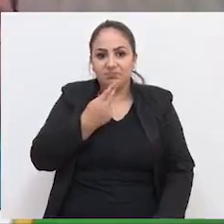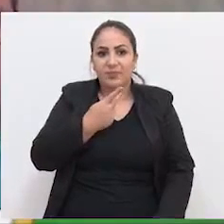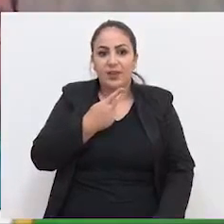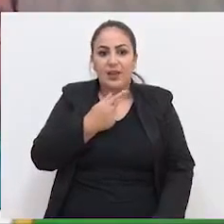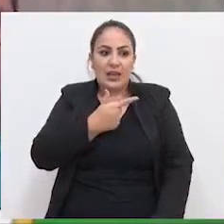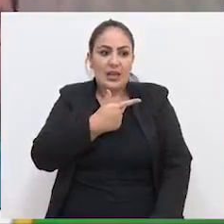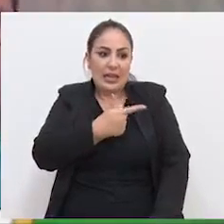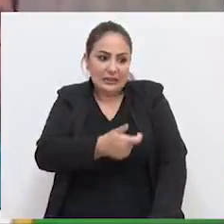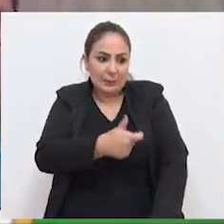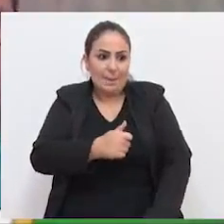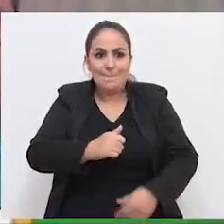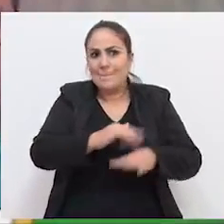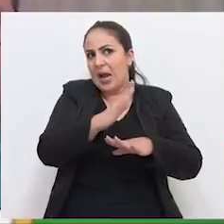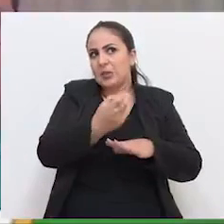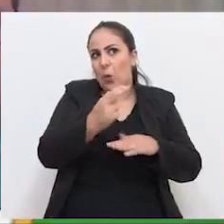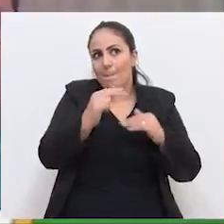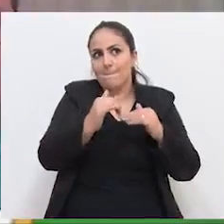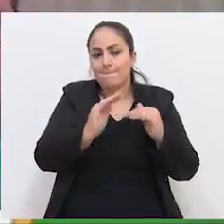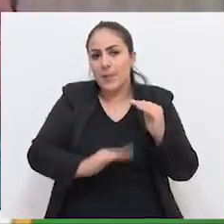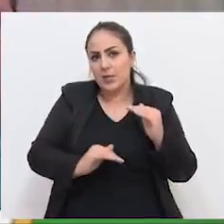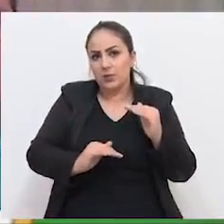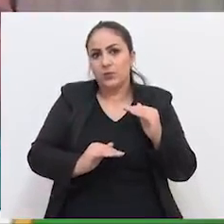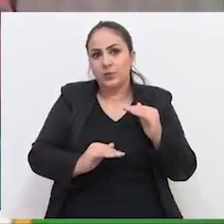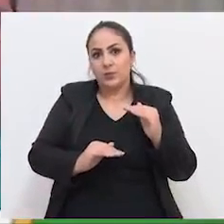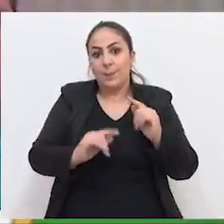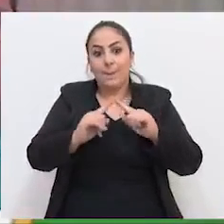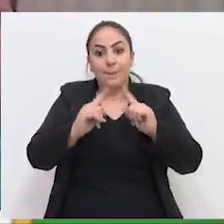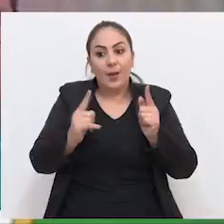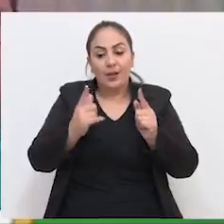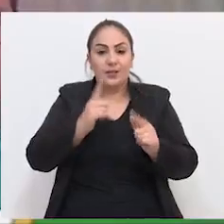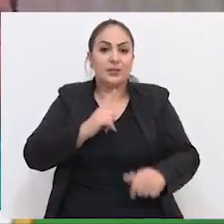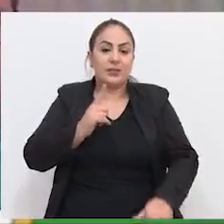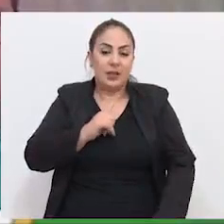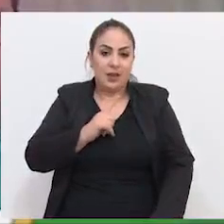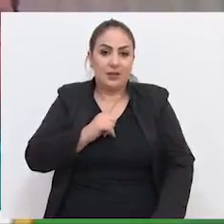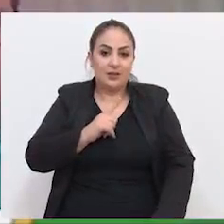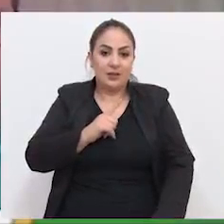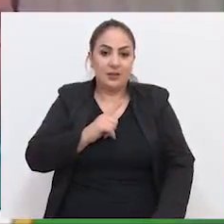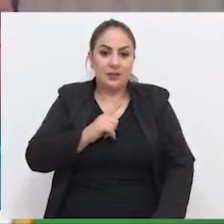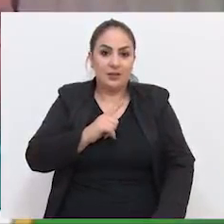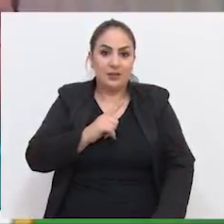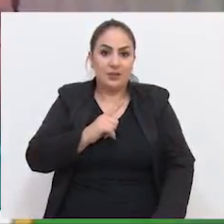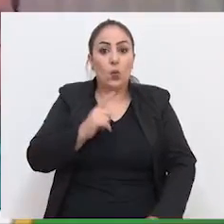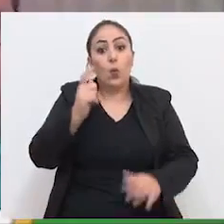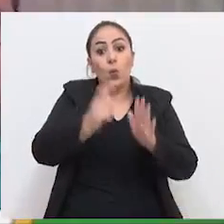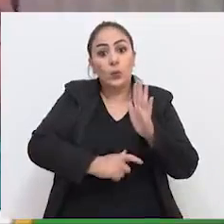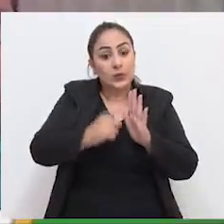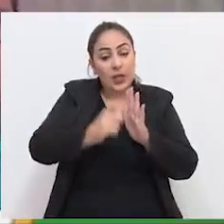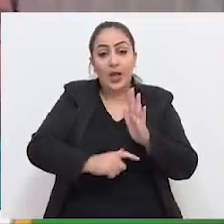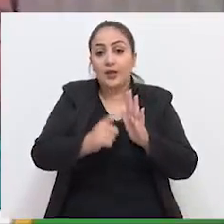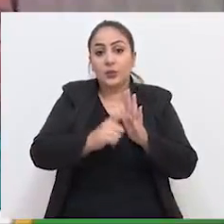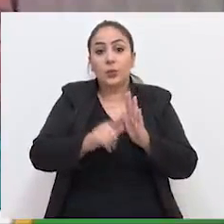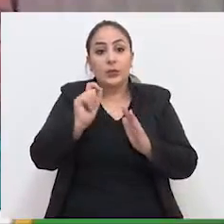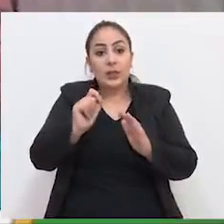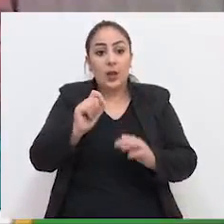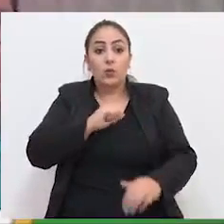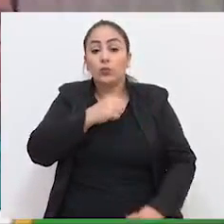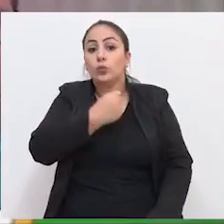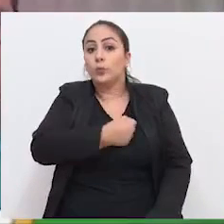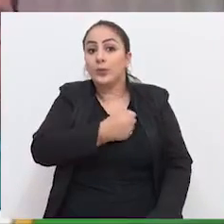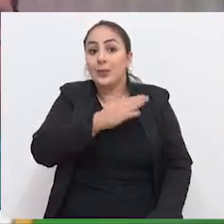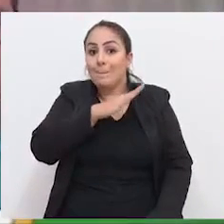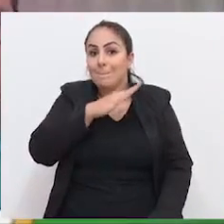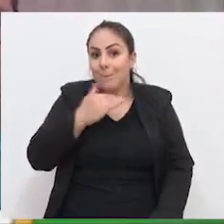está testando mais ou menos. De outro lado, você tem, de fato, um dado objetivo que é o número